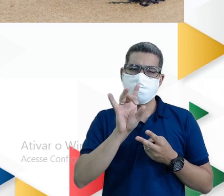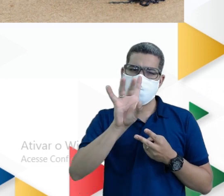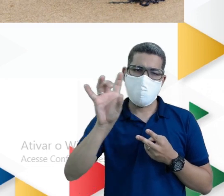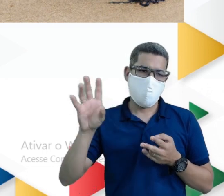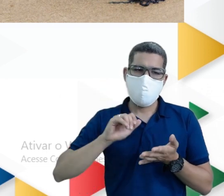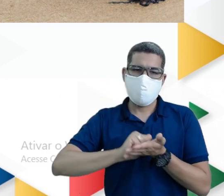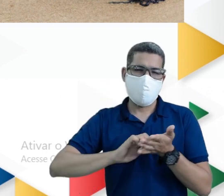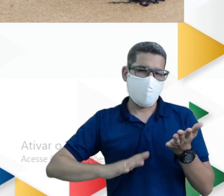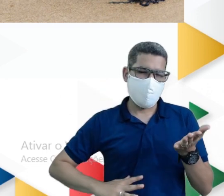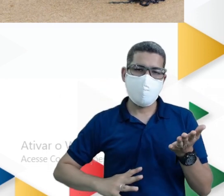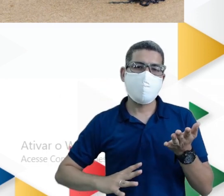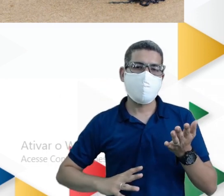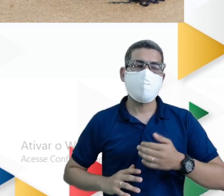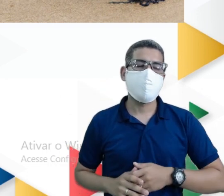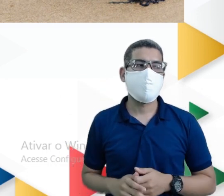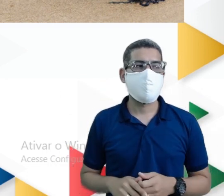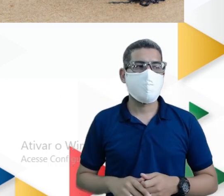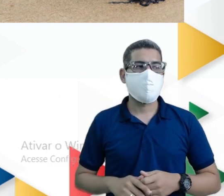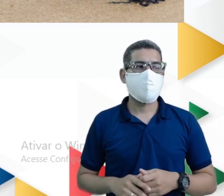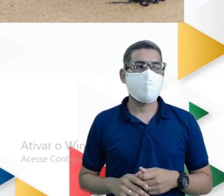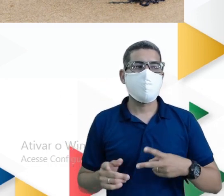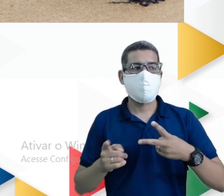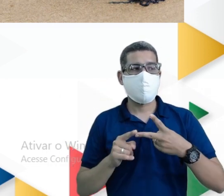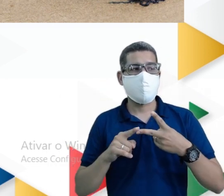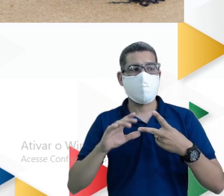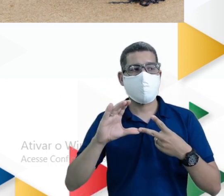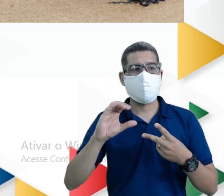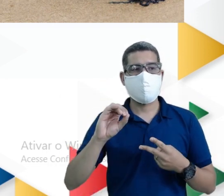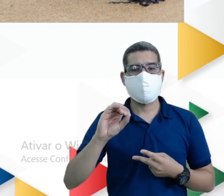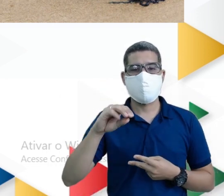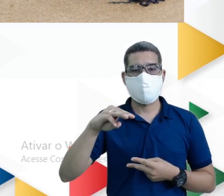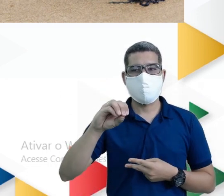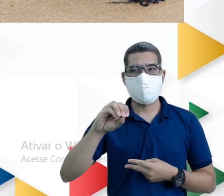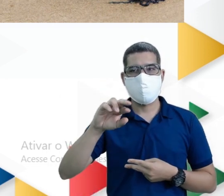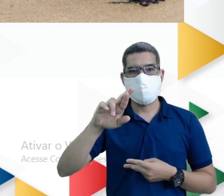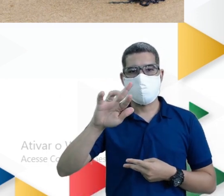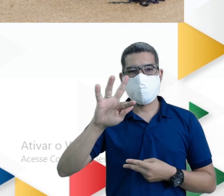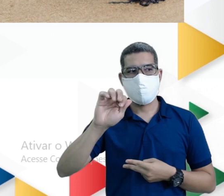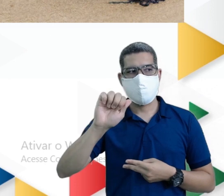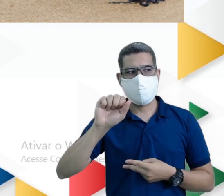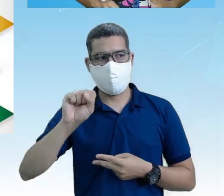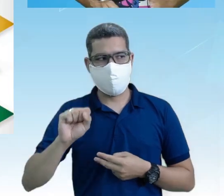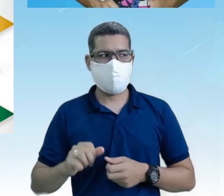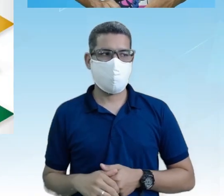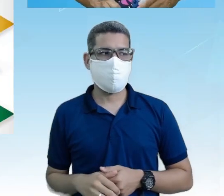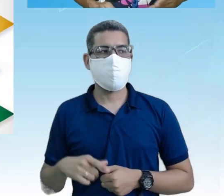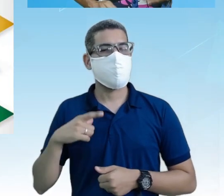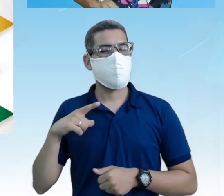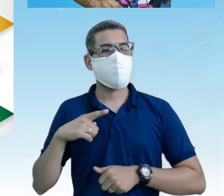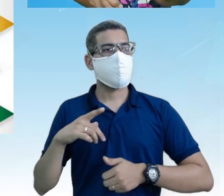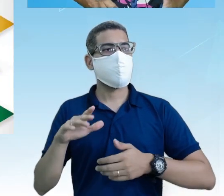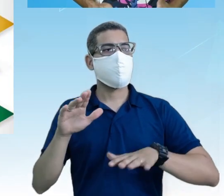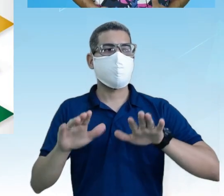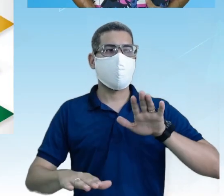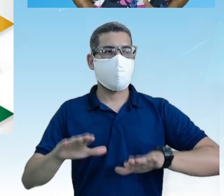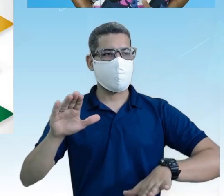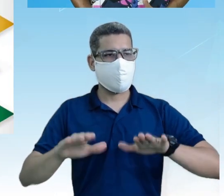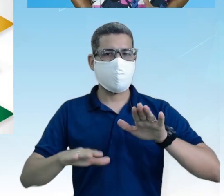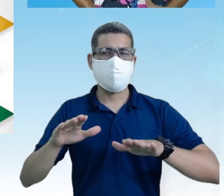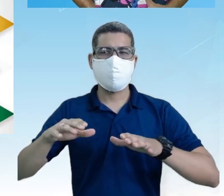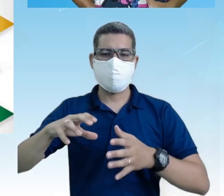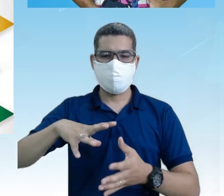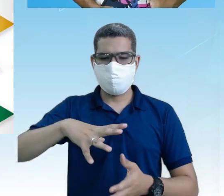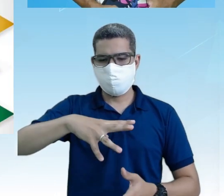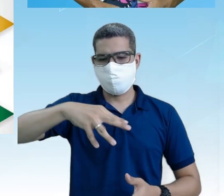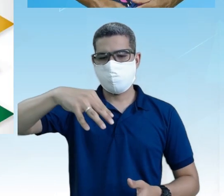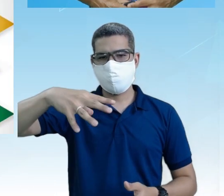desempenhar. Exemplo aí as polimorfas, que a gente tem determinadas águas e caravelas